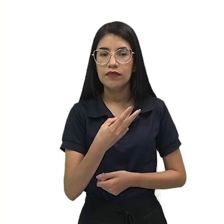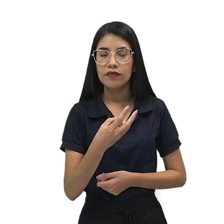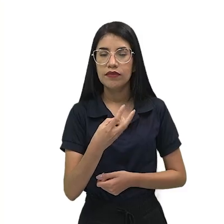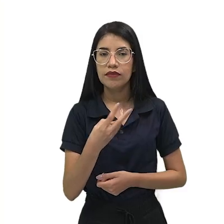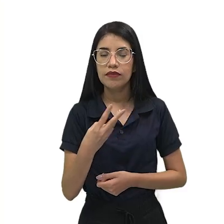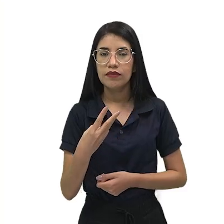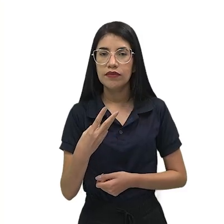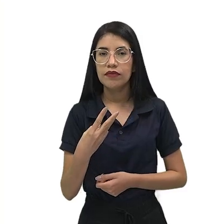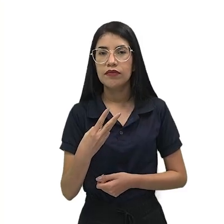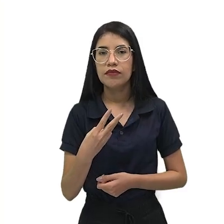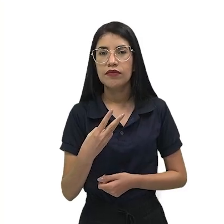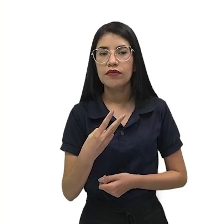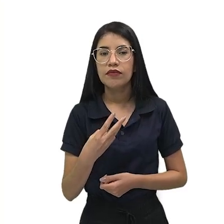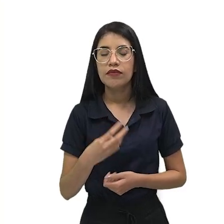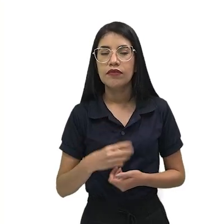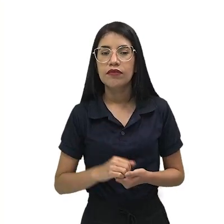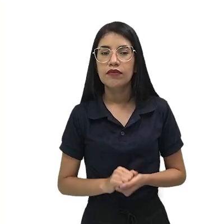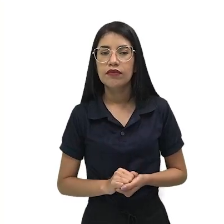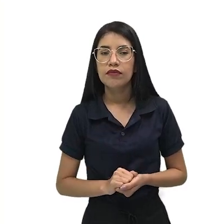Opa!